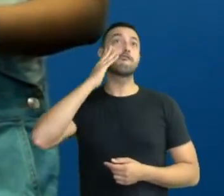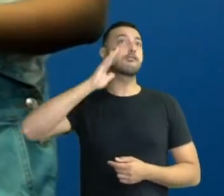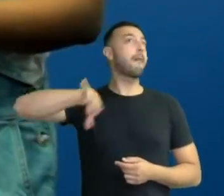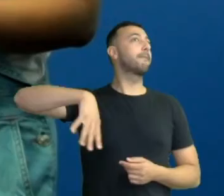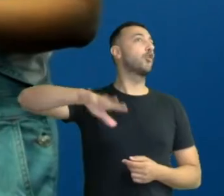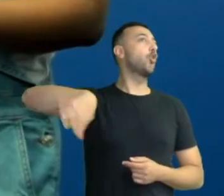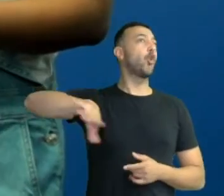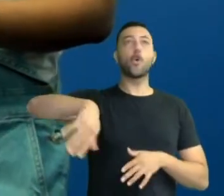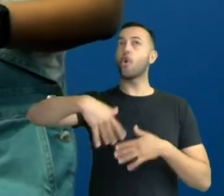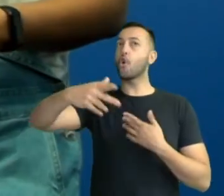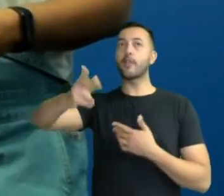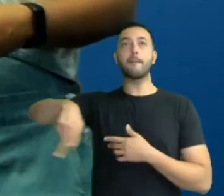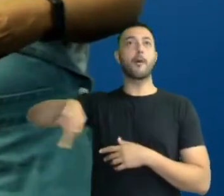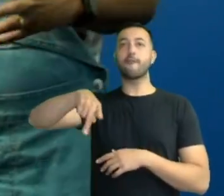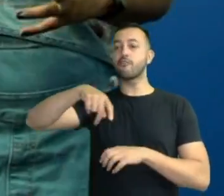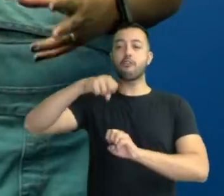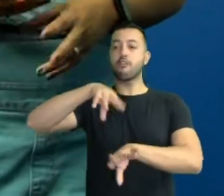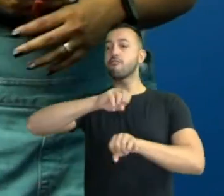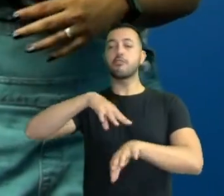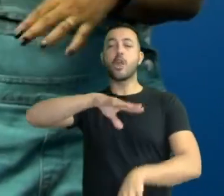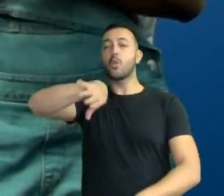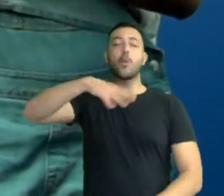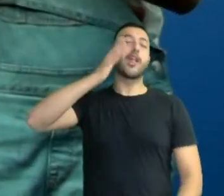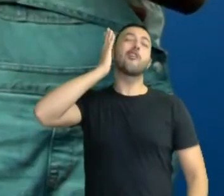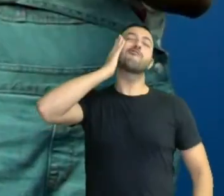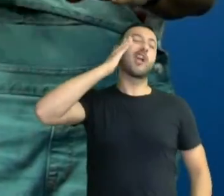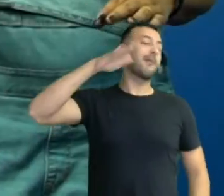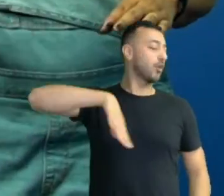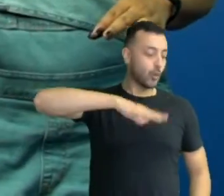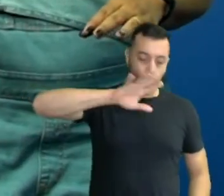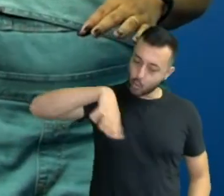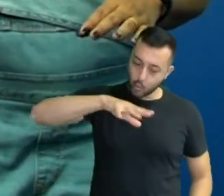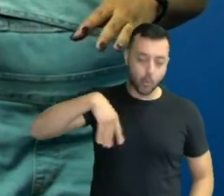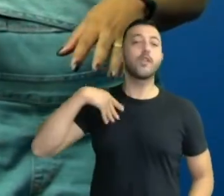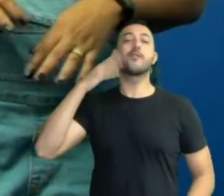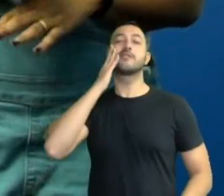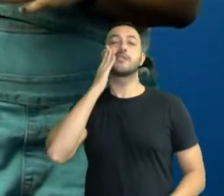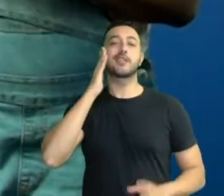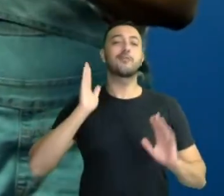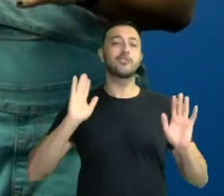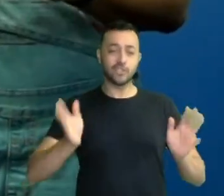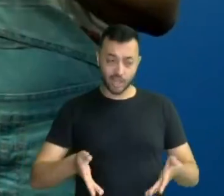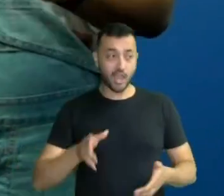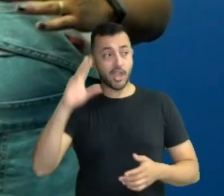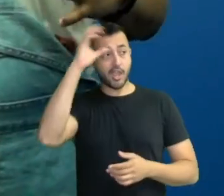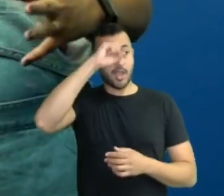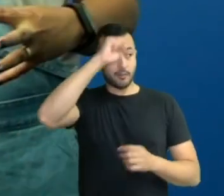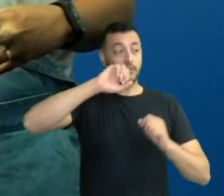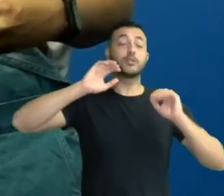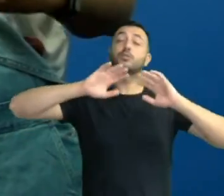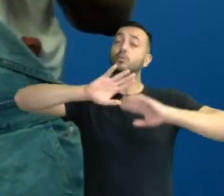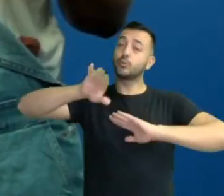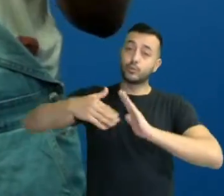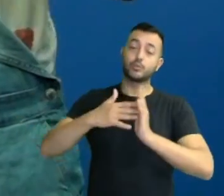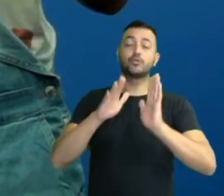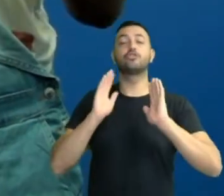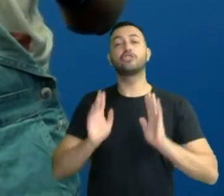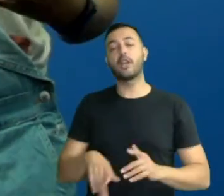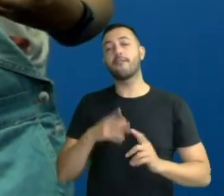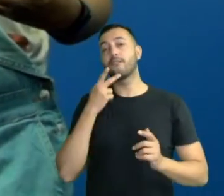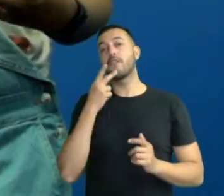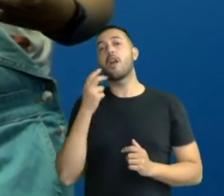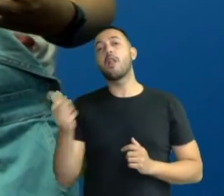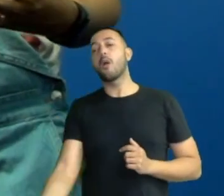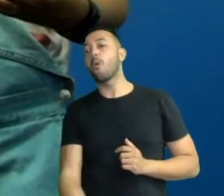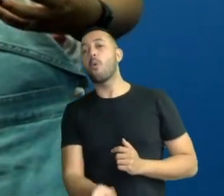de espanhol está ensinando, significa que eu já sei tudo sobre aquele tema, que eu já aprendi tudo. Eu estou dando ênfase à